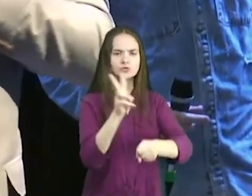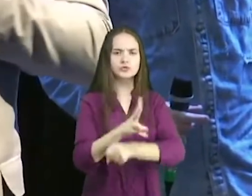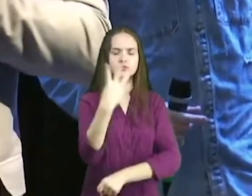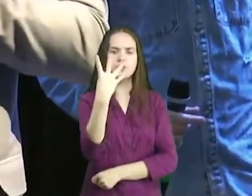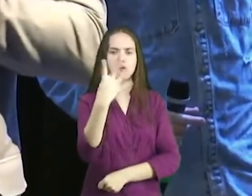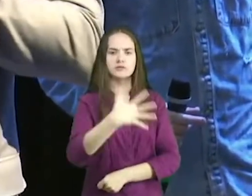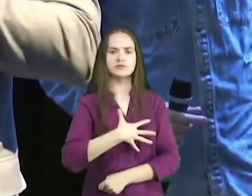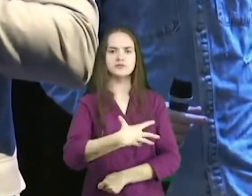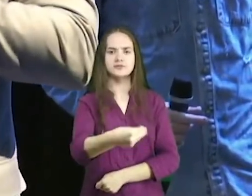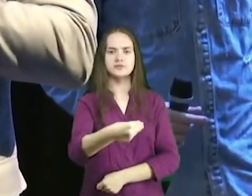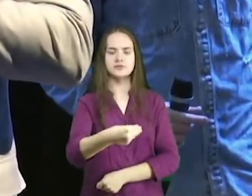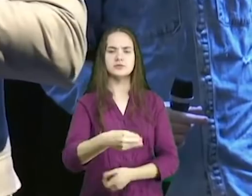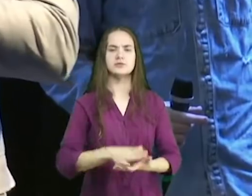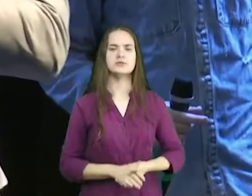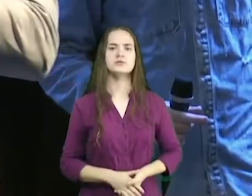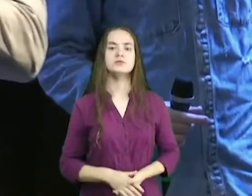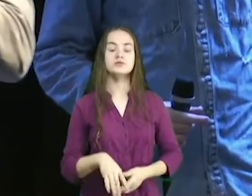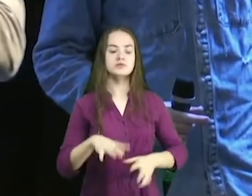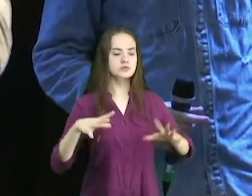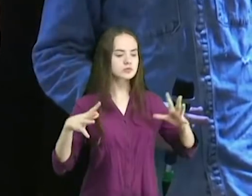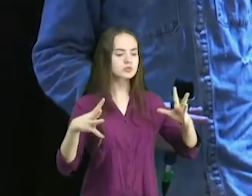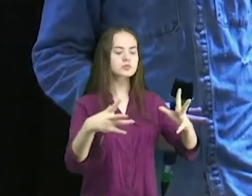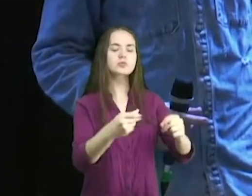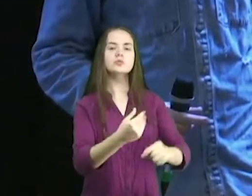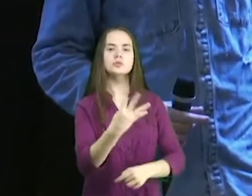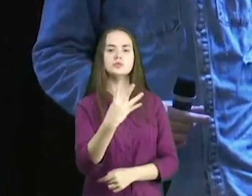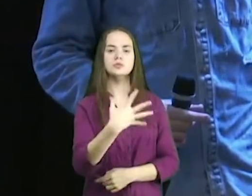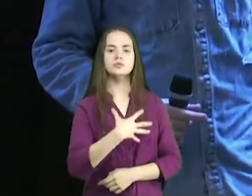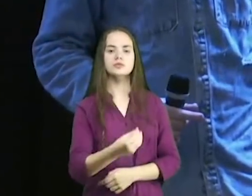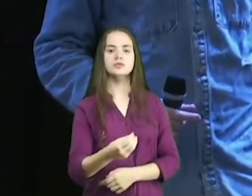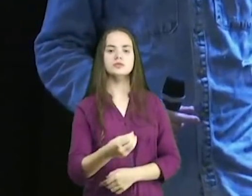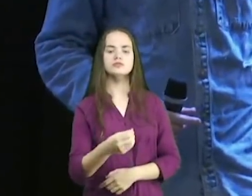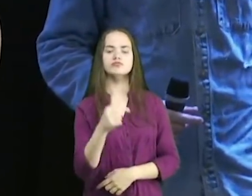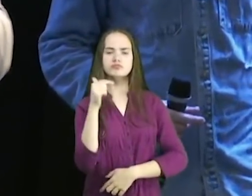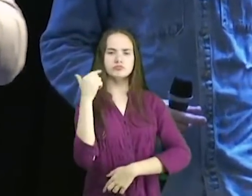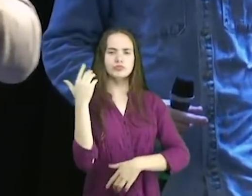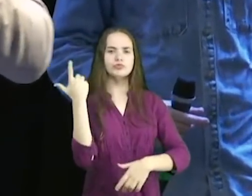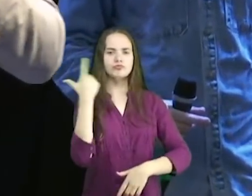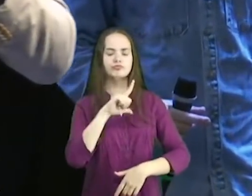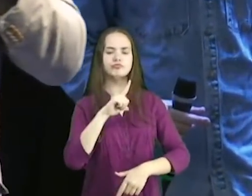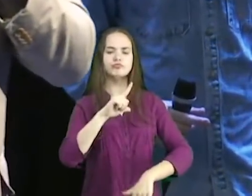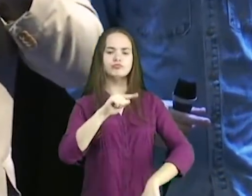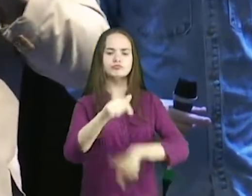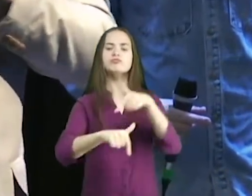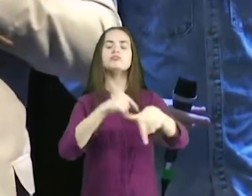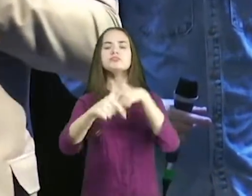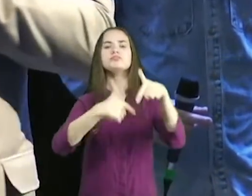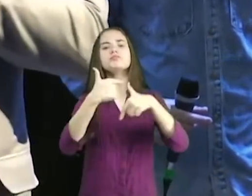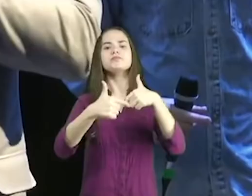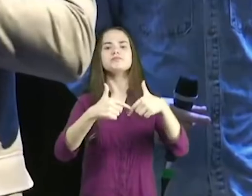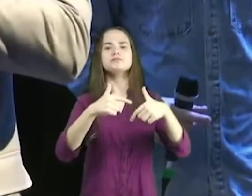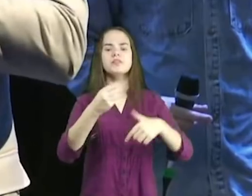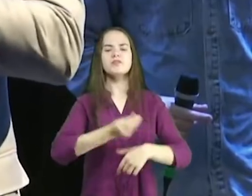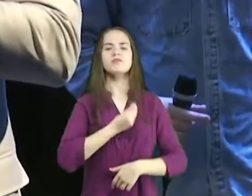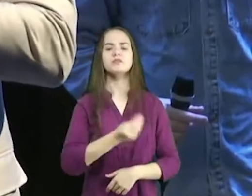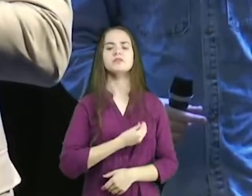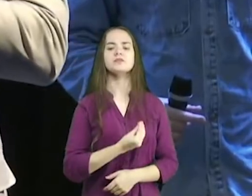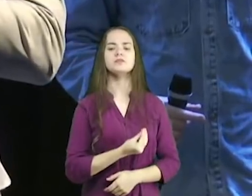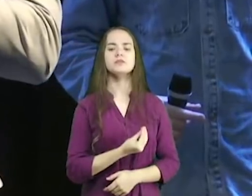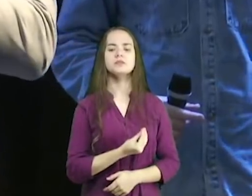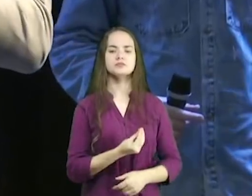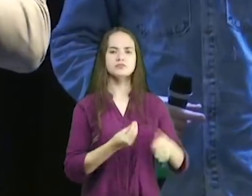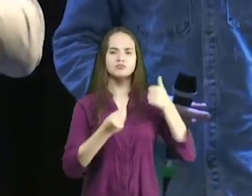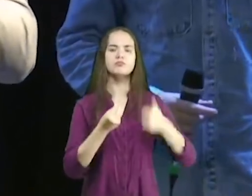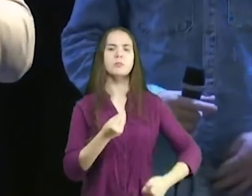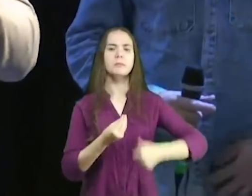filhos. Todos eles empregados, todos eles vivendo uma vida como homens de bem,